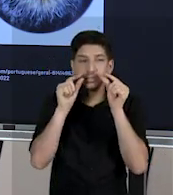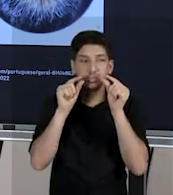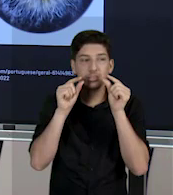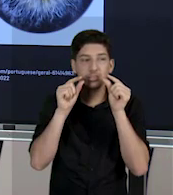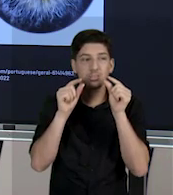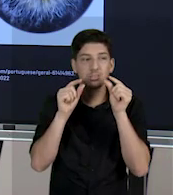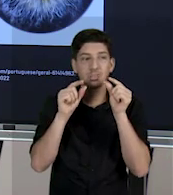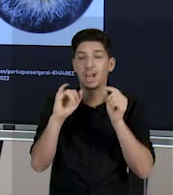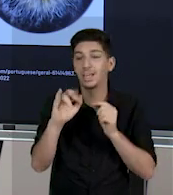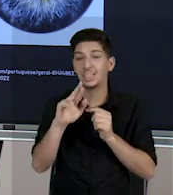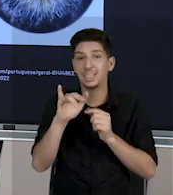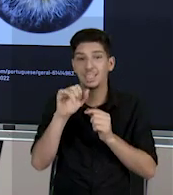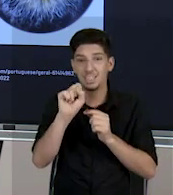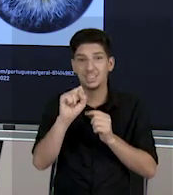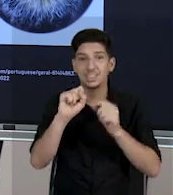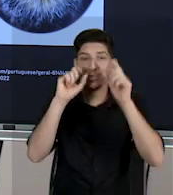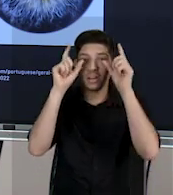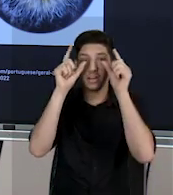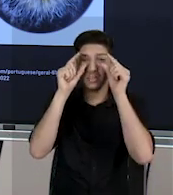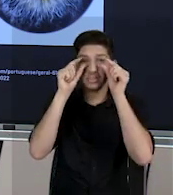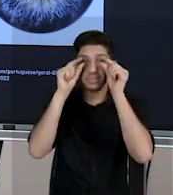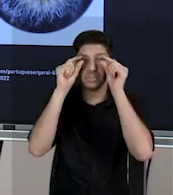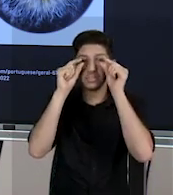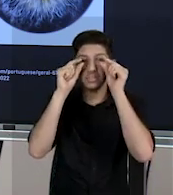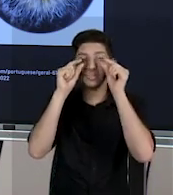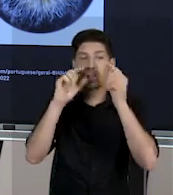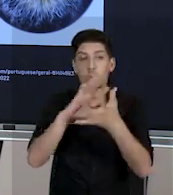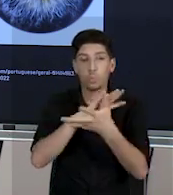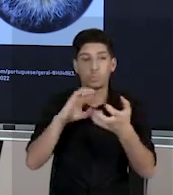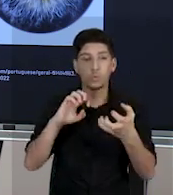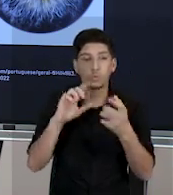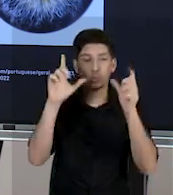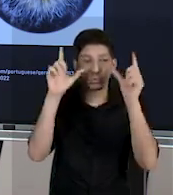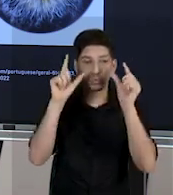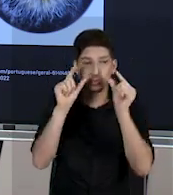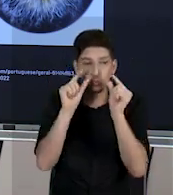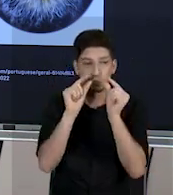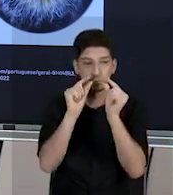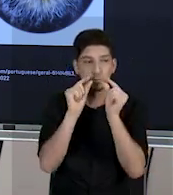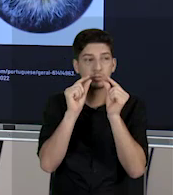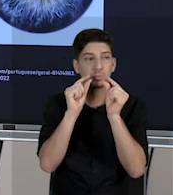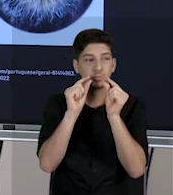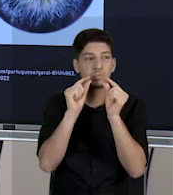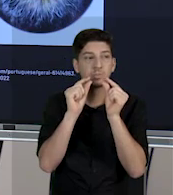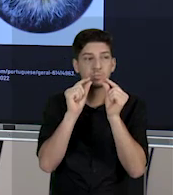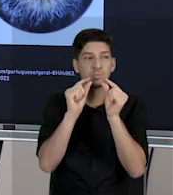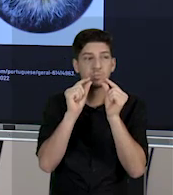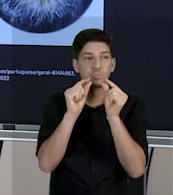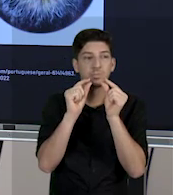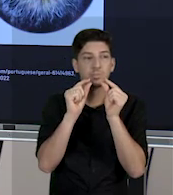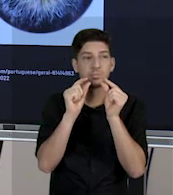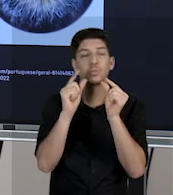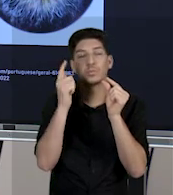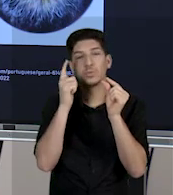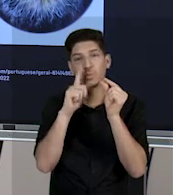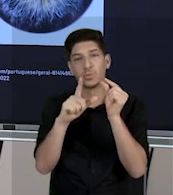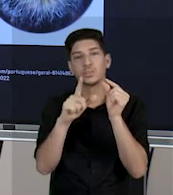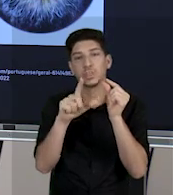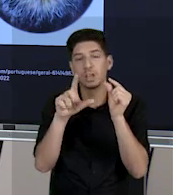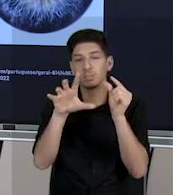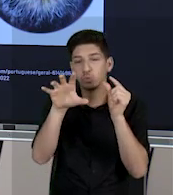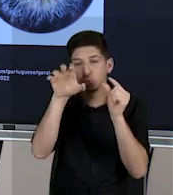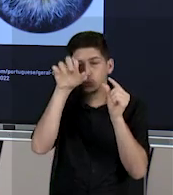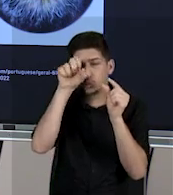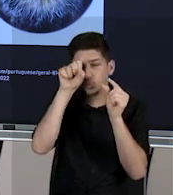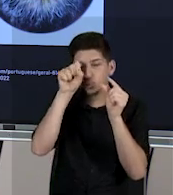a íris vai contrair uma parte da musculatura e fechar o máximo possível essa pupila para que entre menos